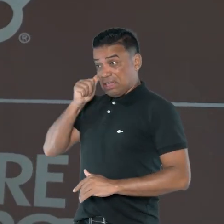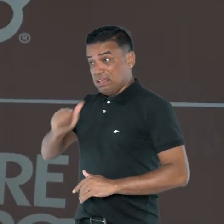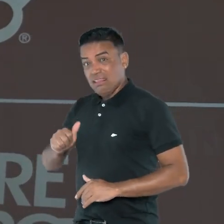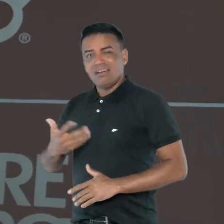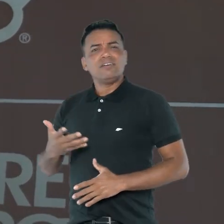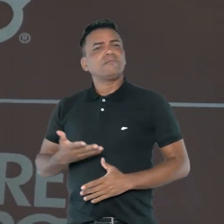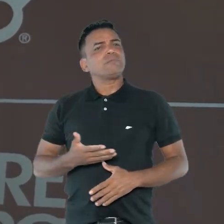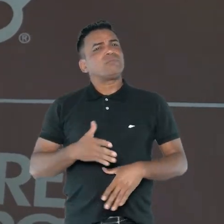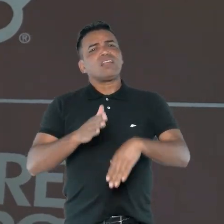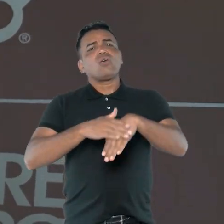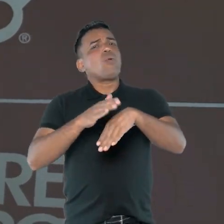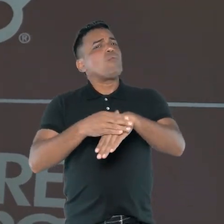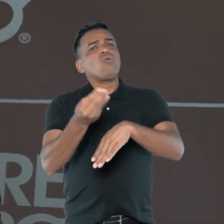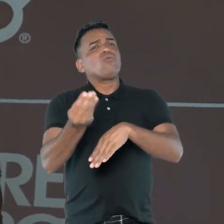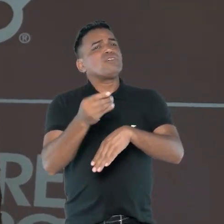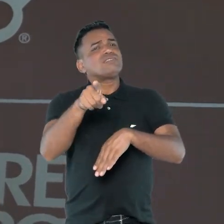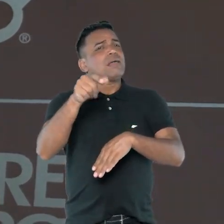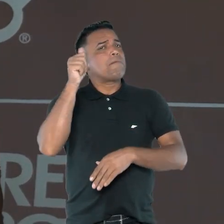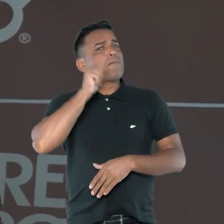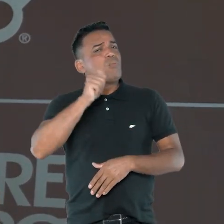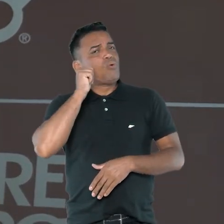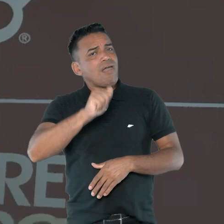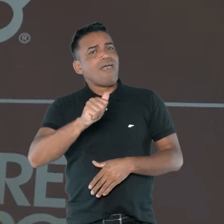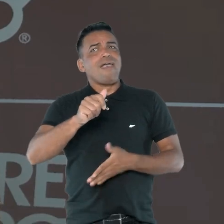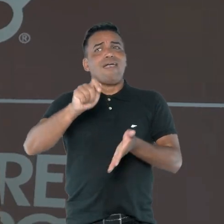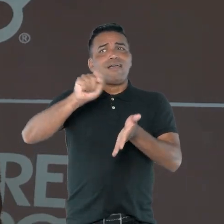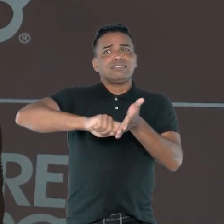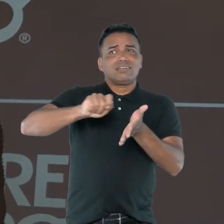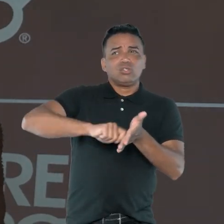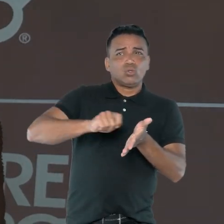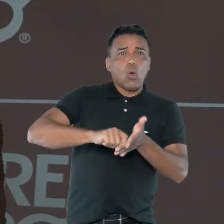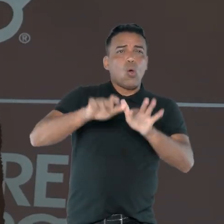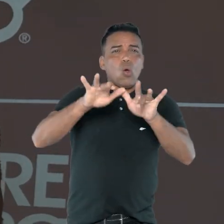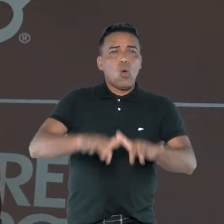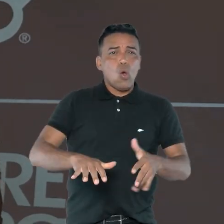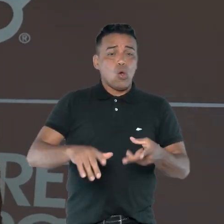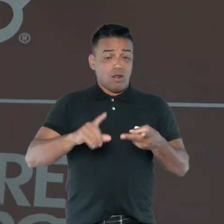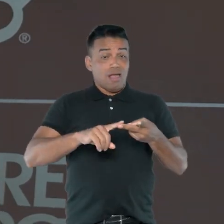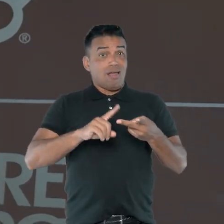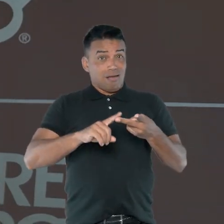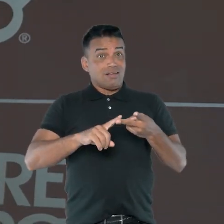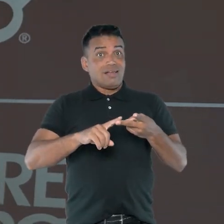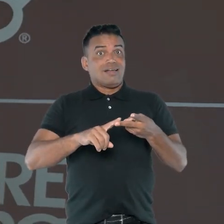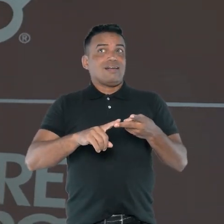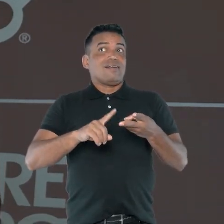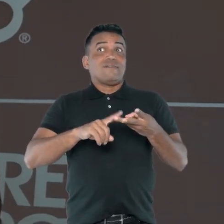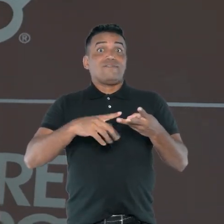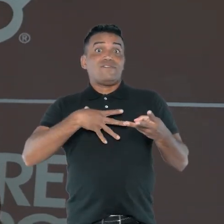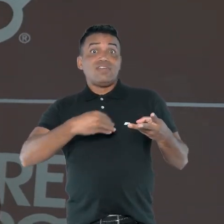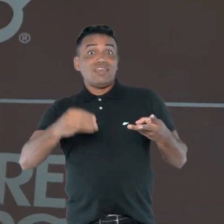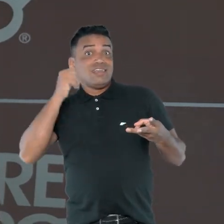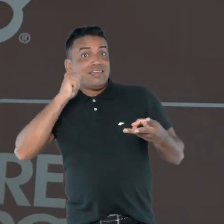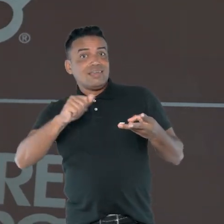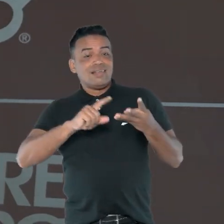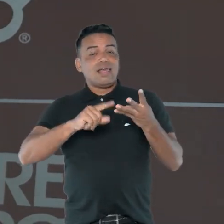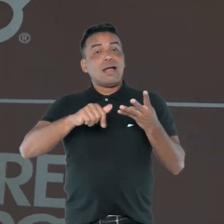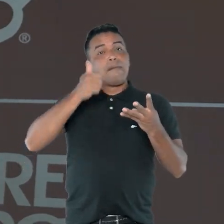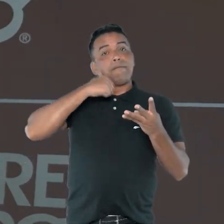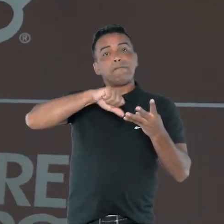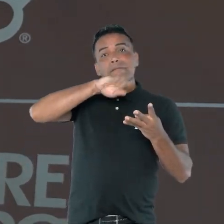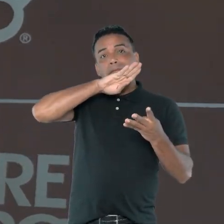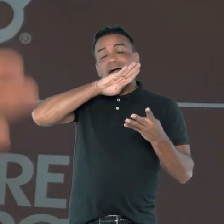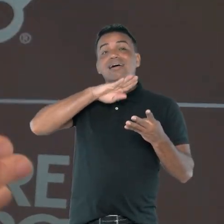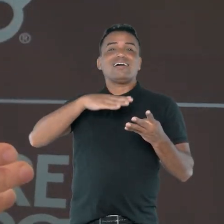que você, mulher, autora, filha, mãe, como é que você entende o